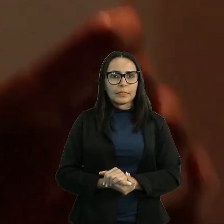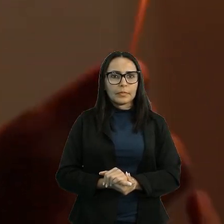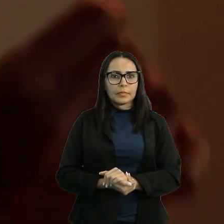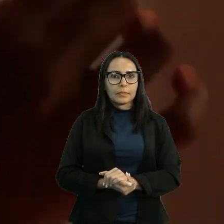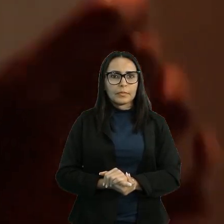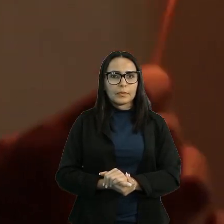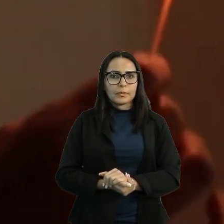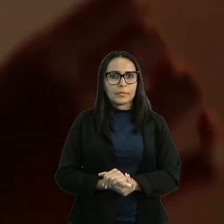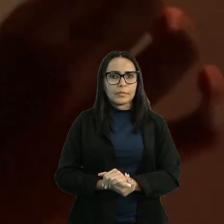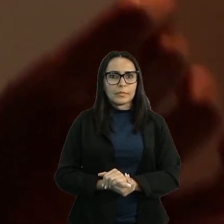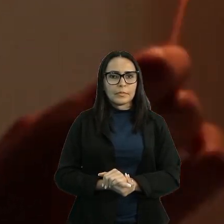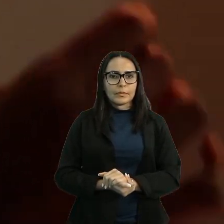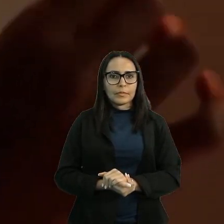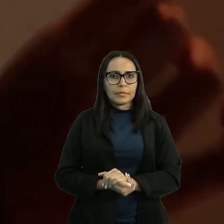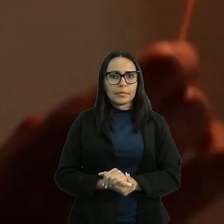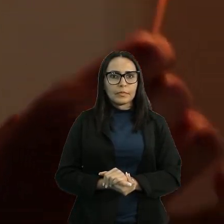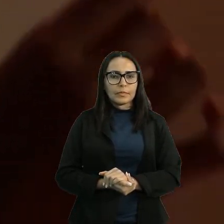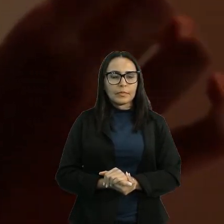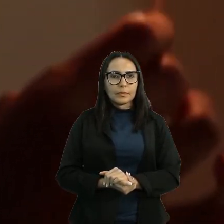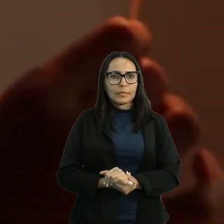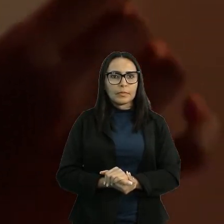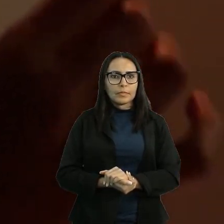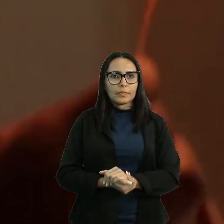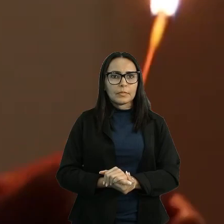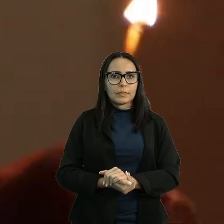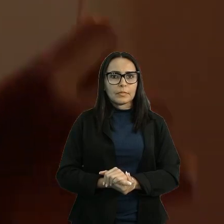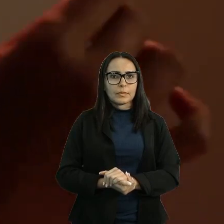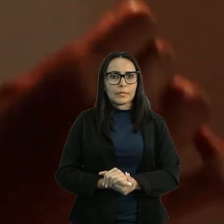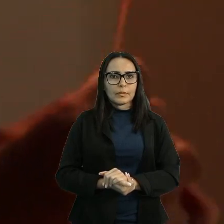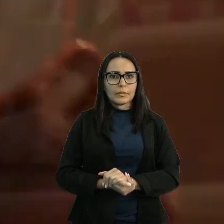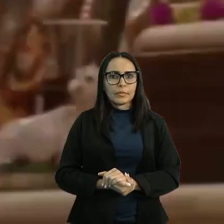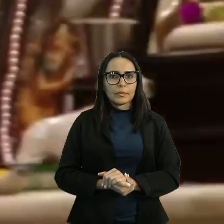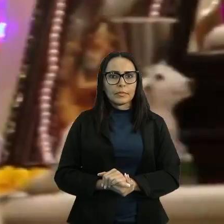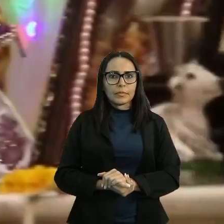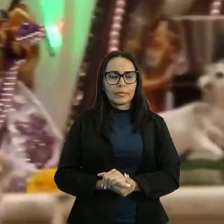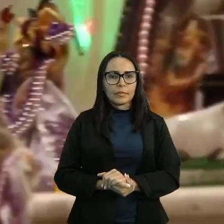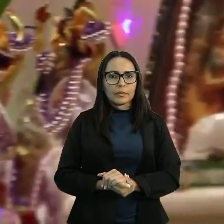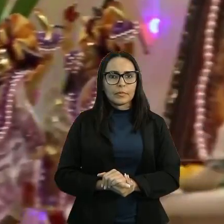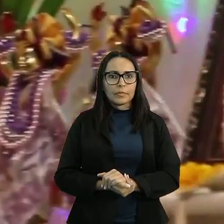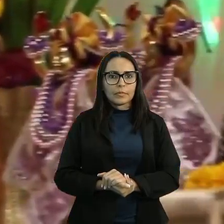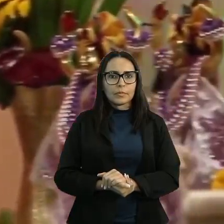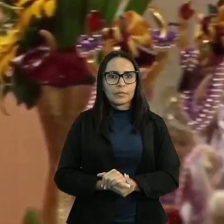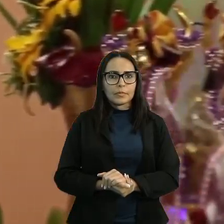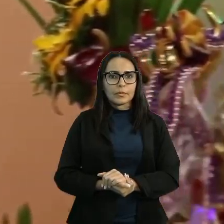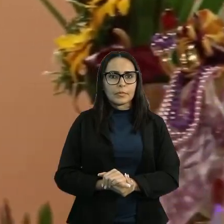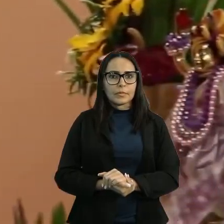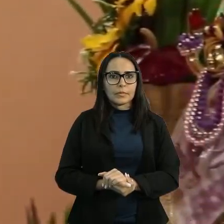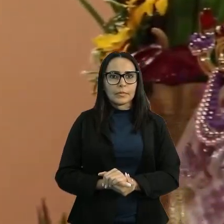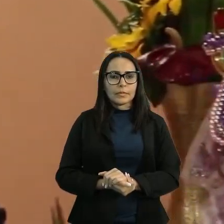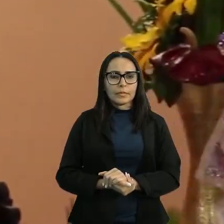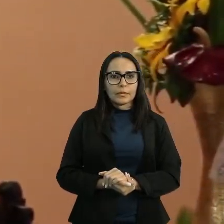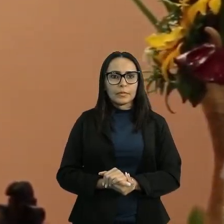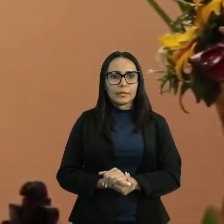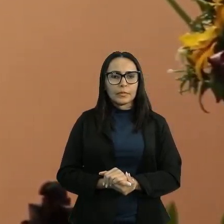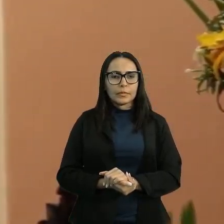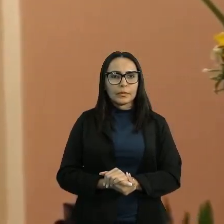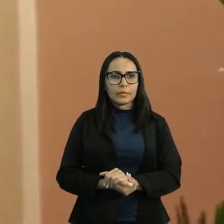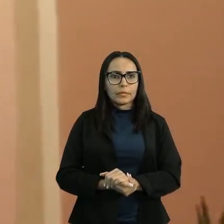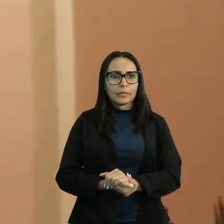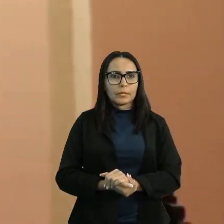dessa, curtir a família, né? Então, eu acredito que seja outro desafio, né? De repente, quem sabe, abrir mais